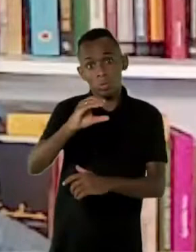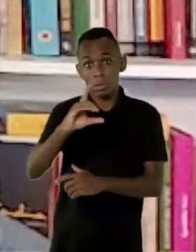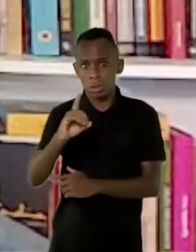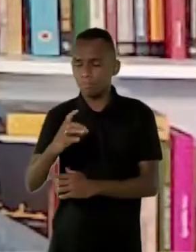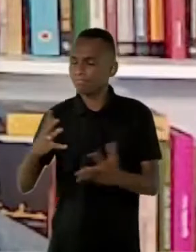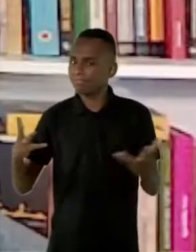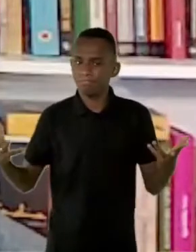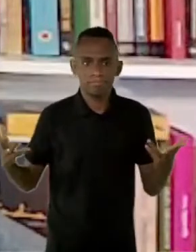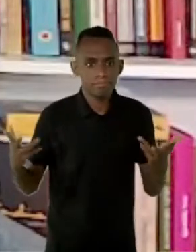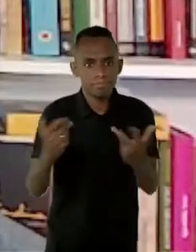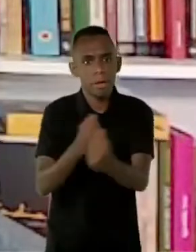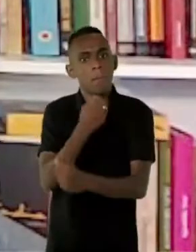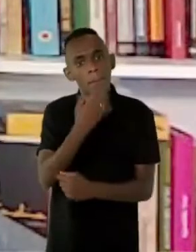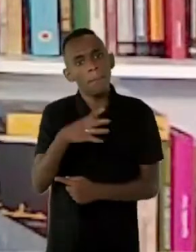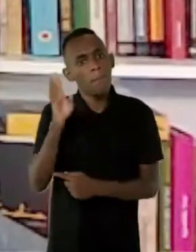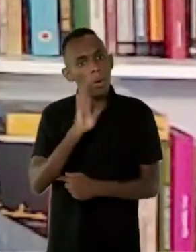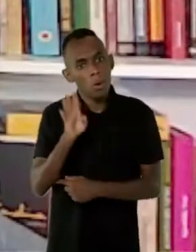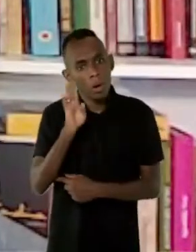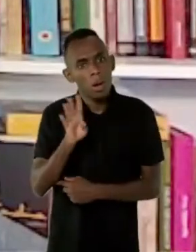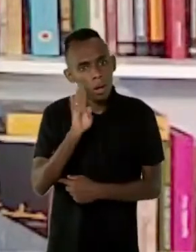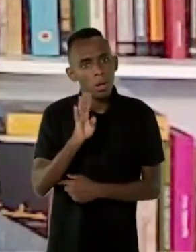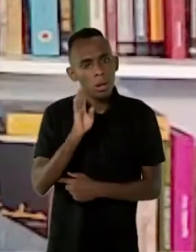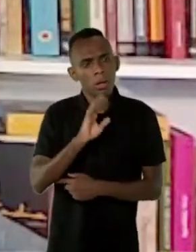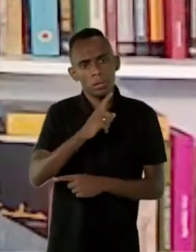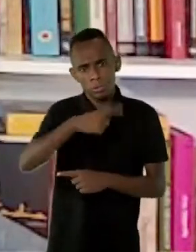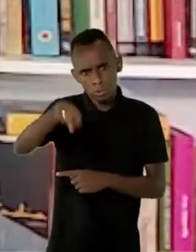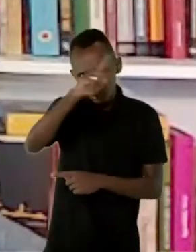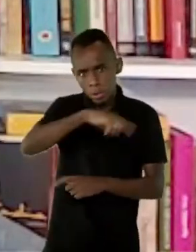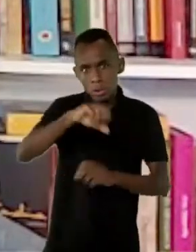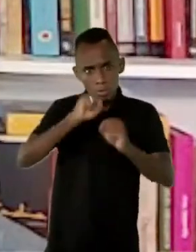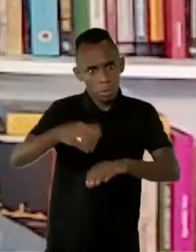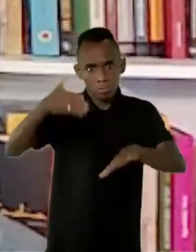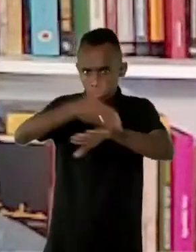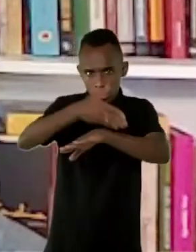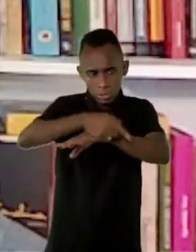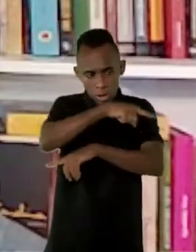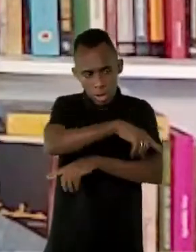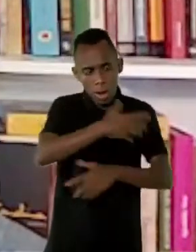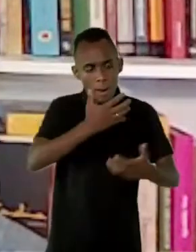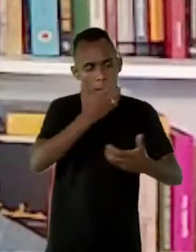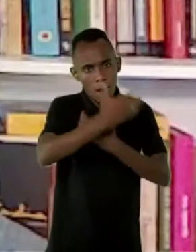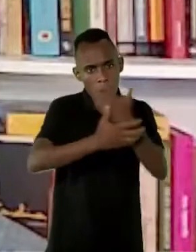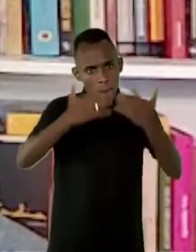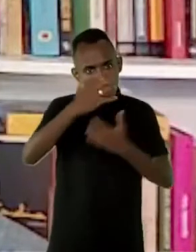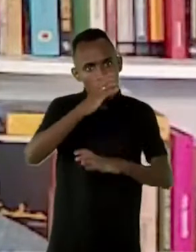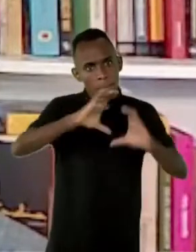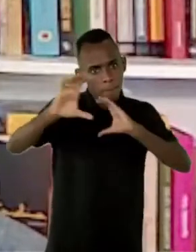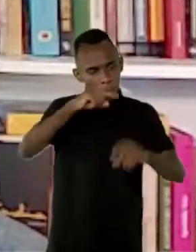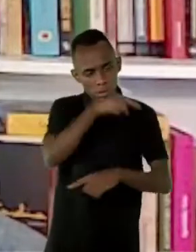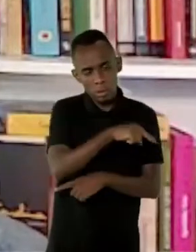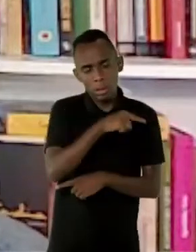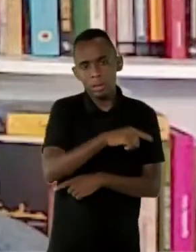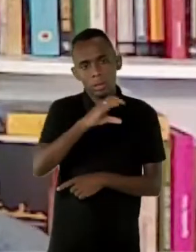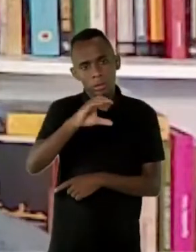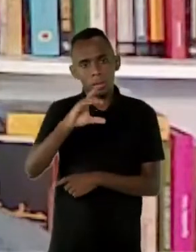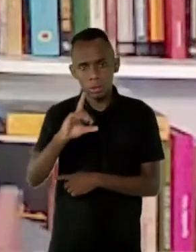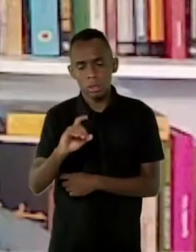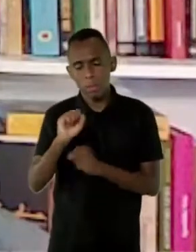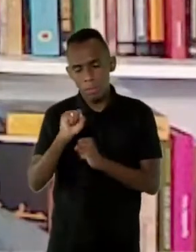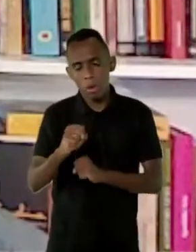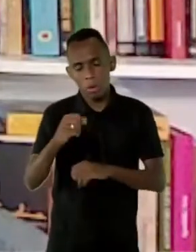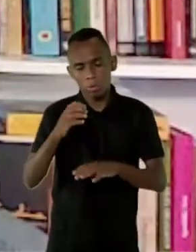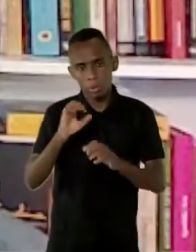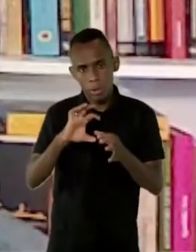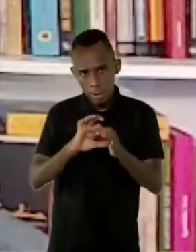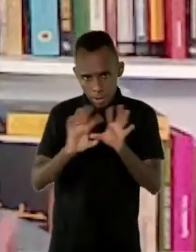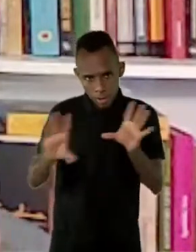que está aí nas redes, aí as pessoas podem acessar a Carolina Cantora aí que vão achar o disco dela na rede. Então, assim, algumas